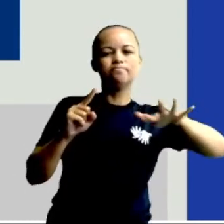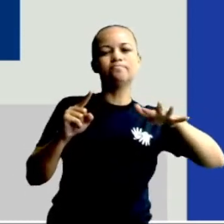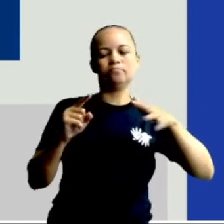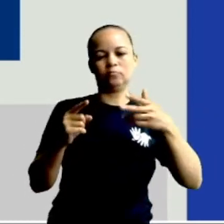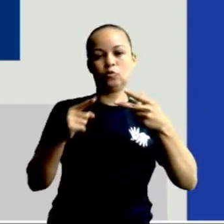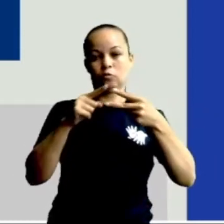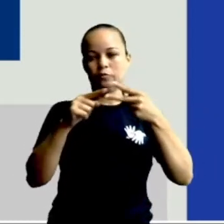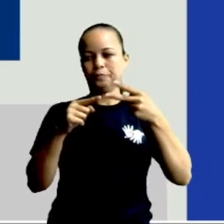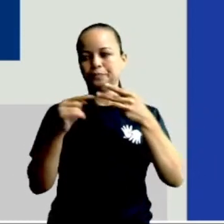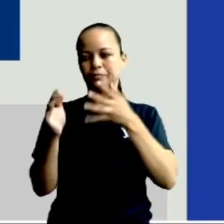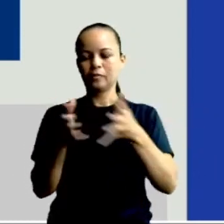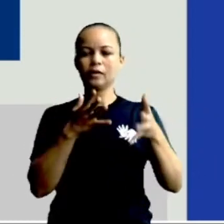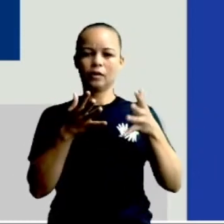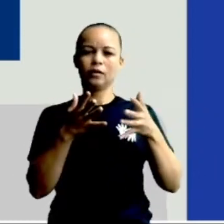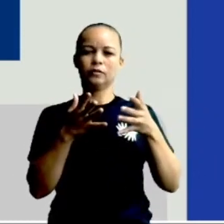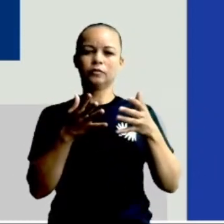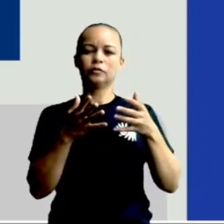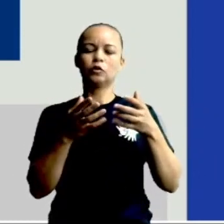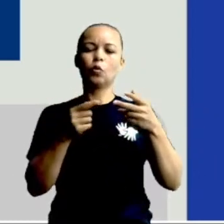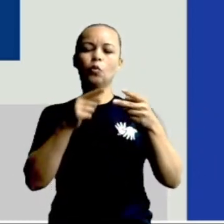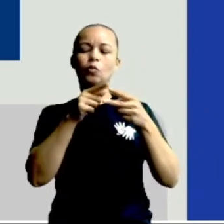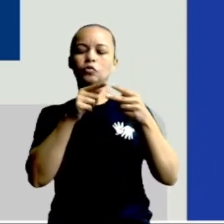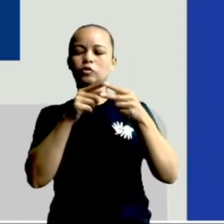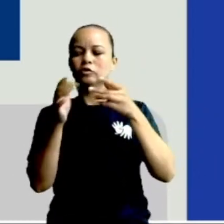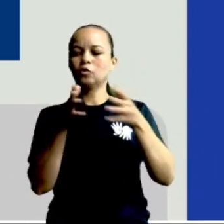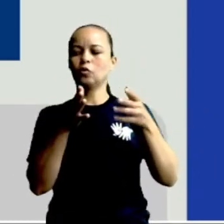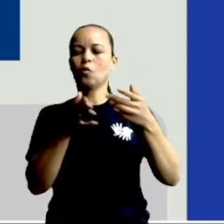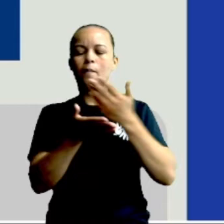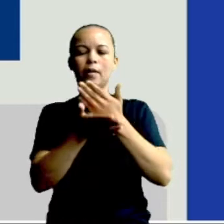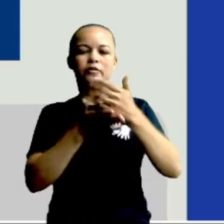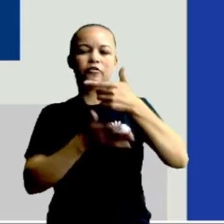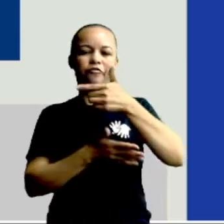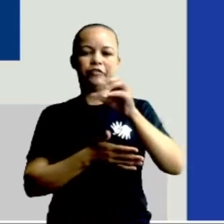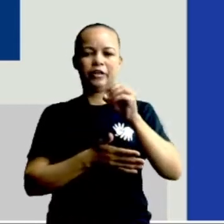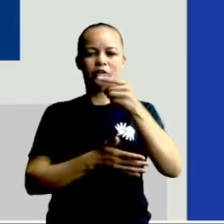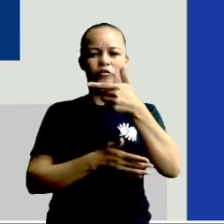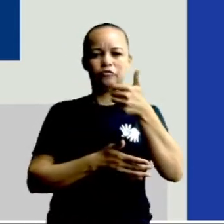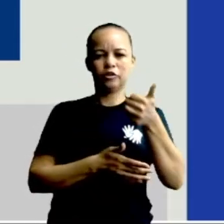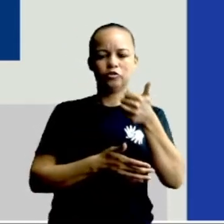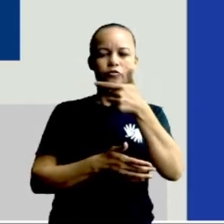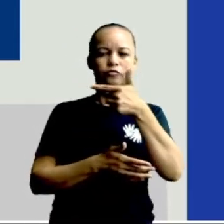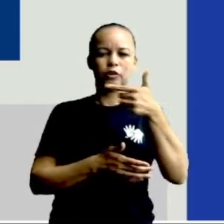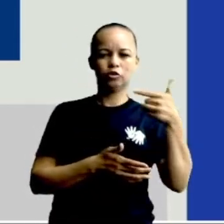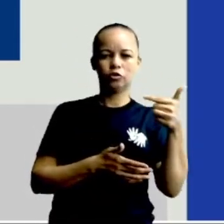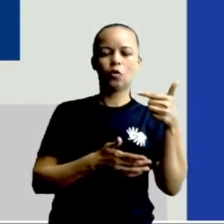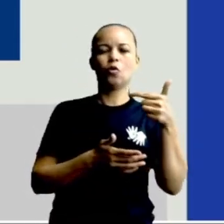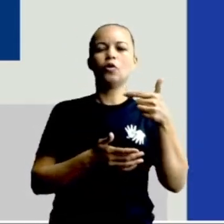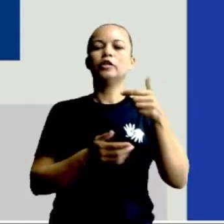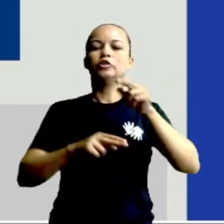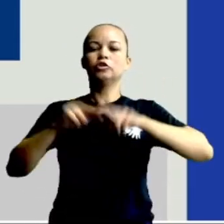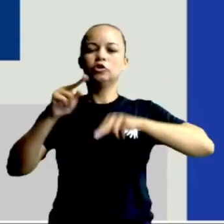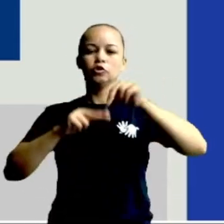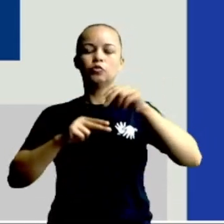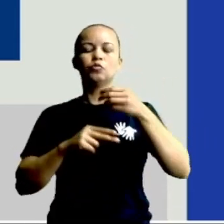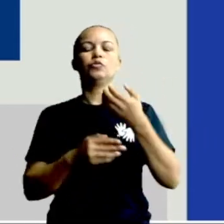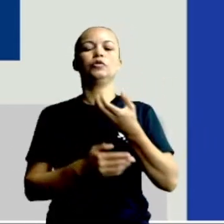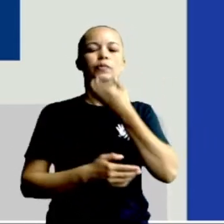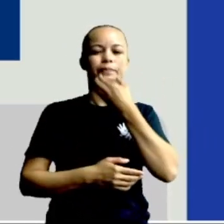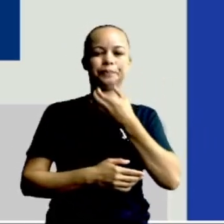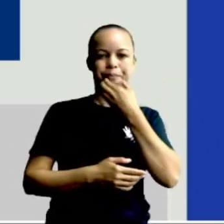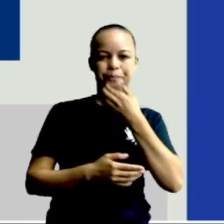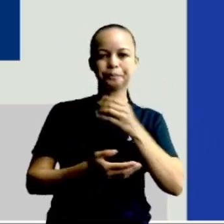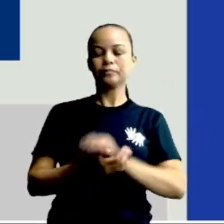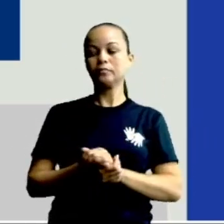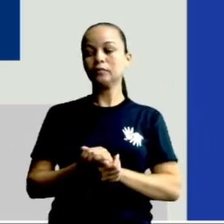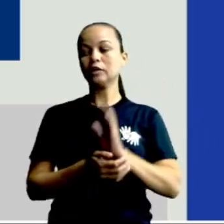solstícios ocorrem geralmente nos dias 20, 21 ou 22 de junho e dezembro.